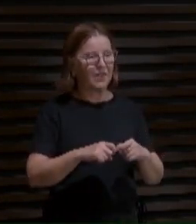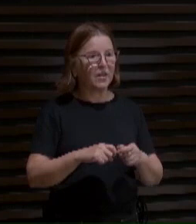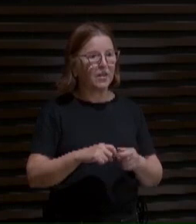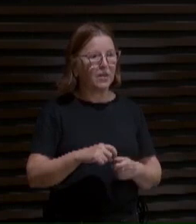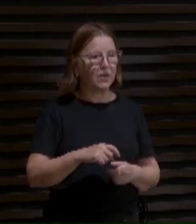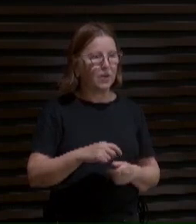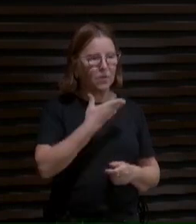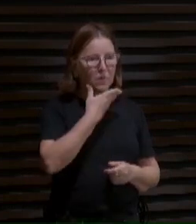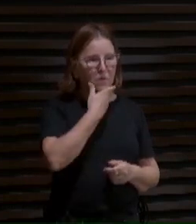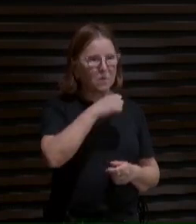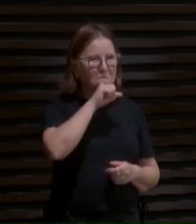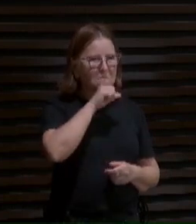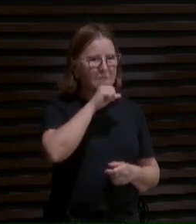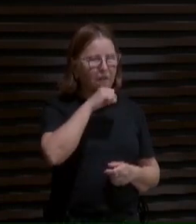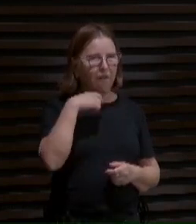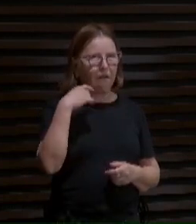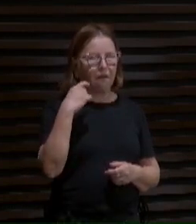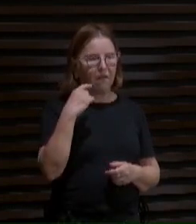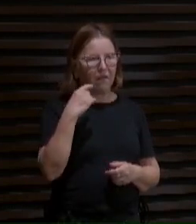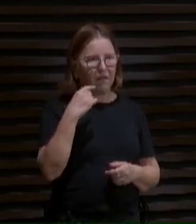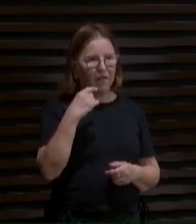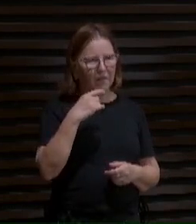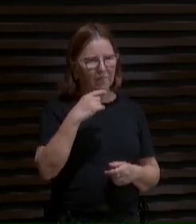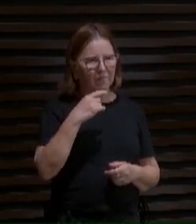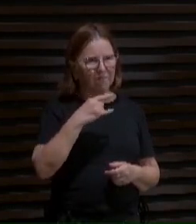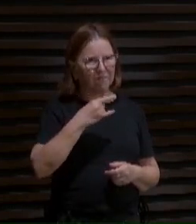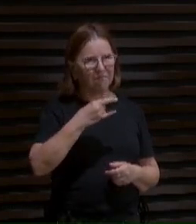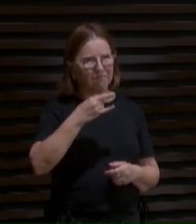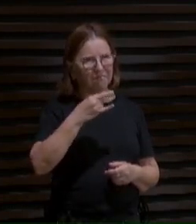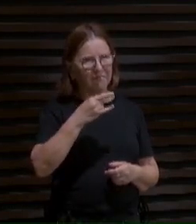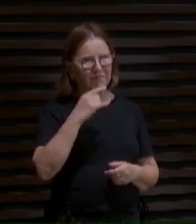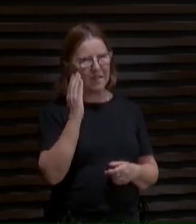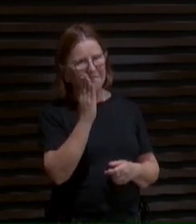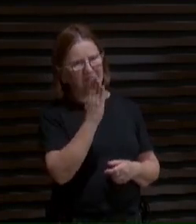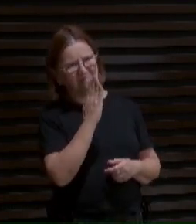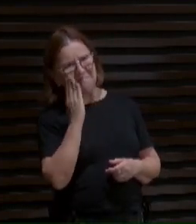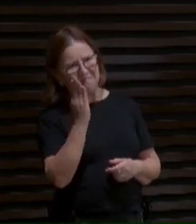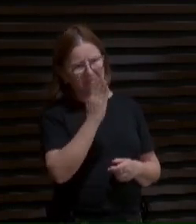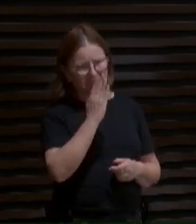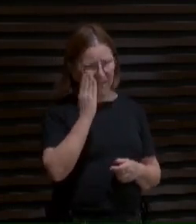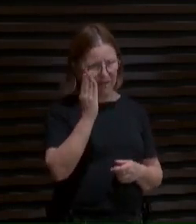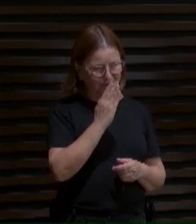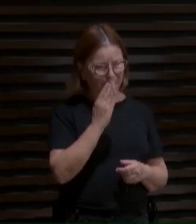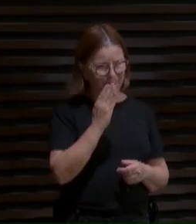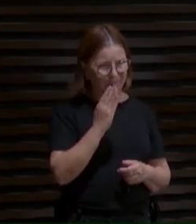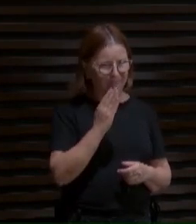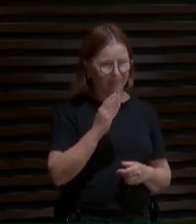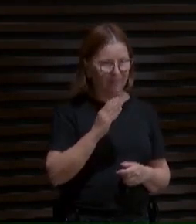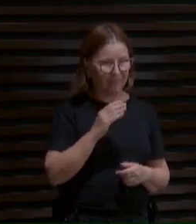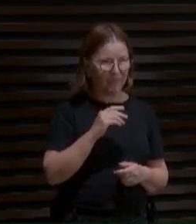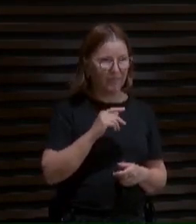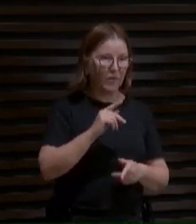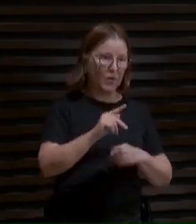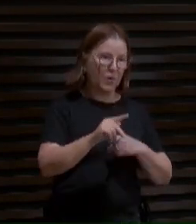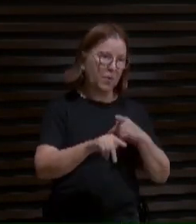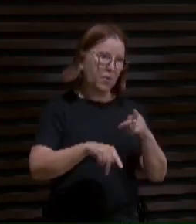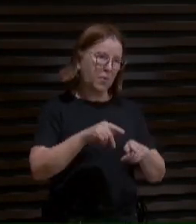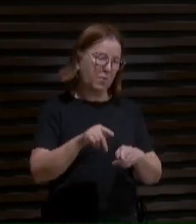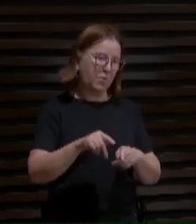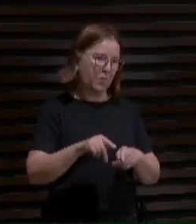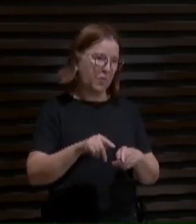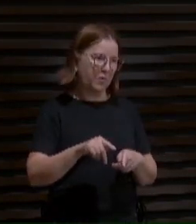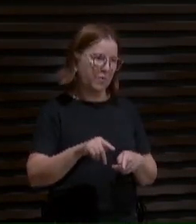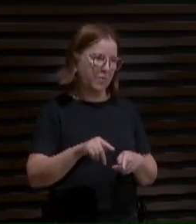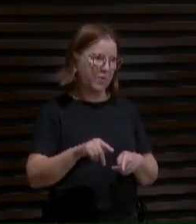de um povo que não passou pela renovação, ou pelo novo